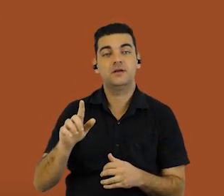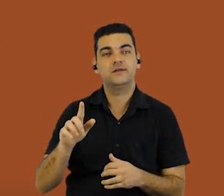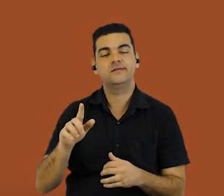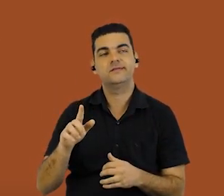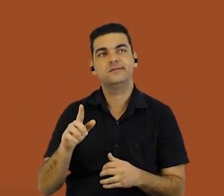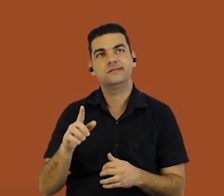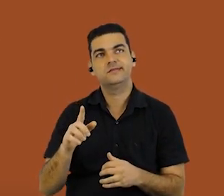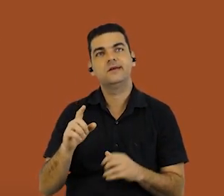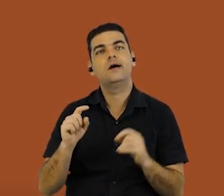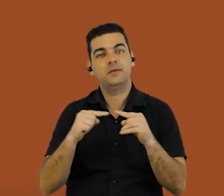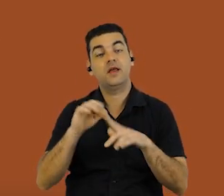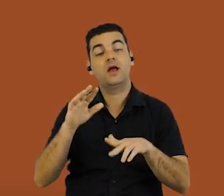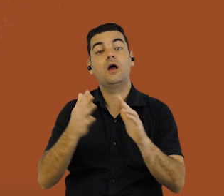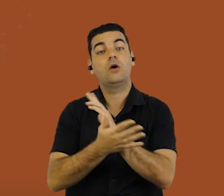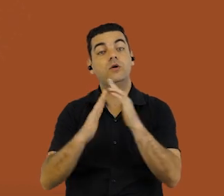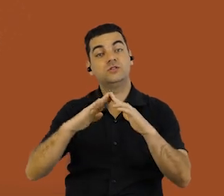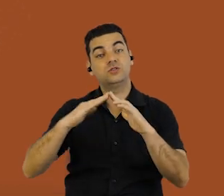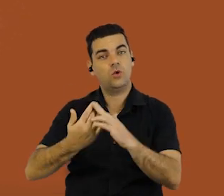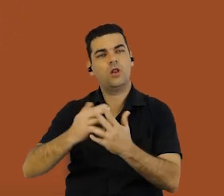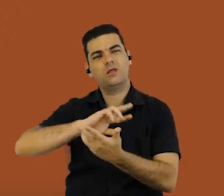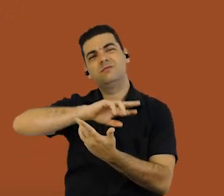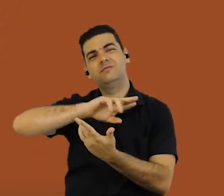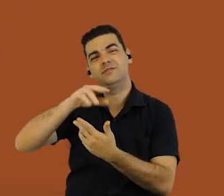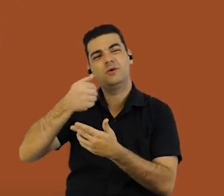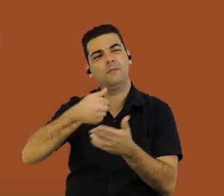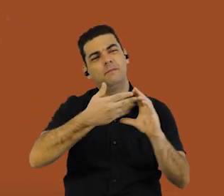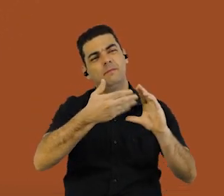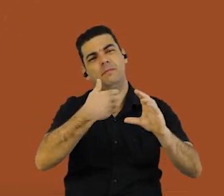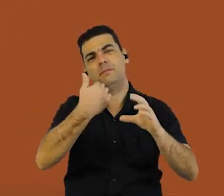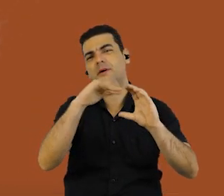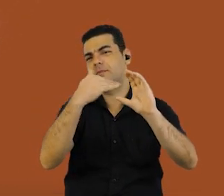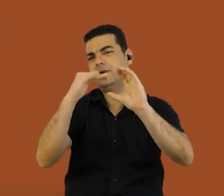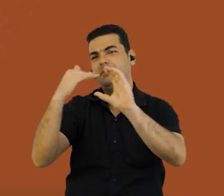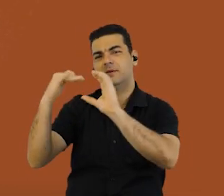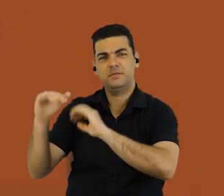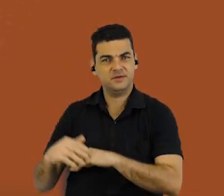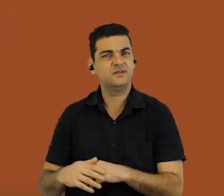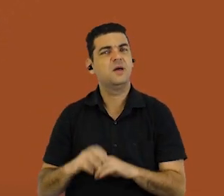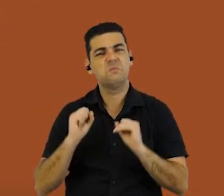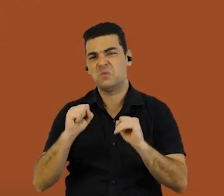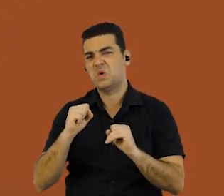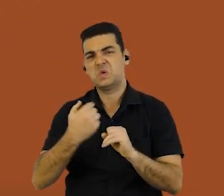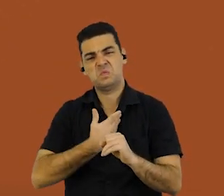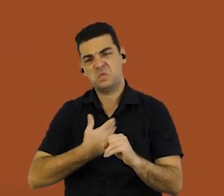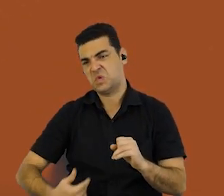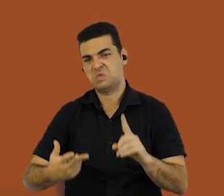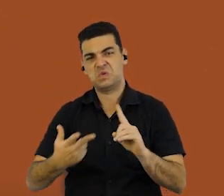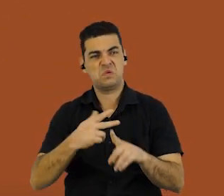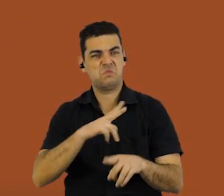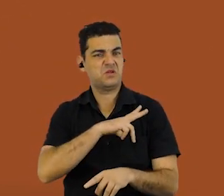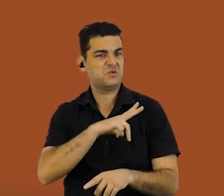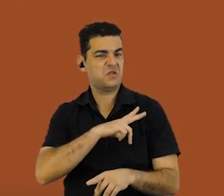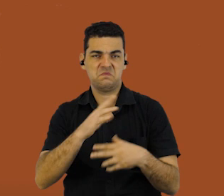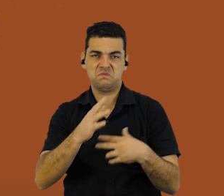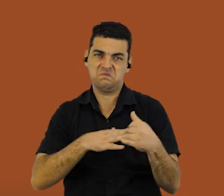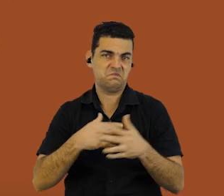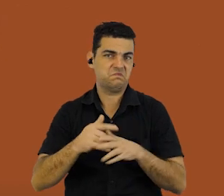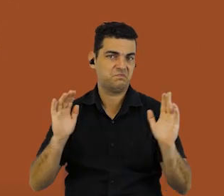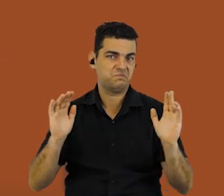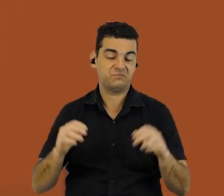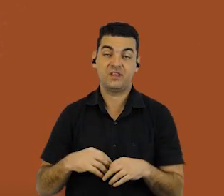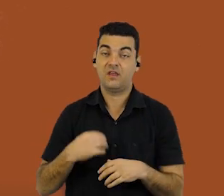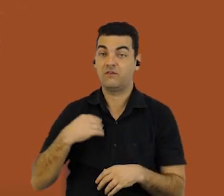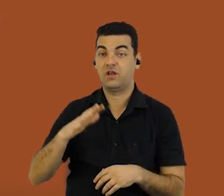faz, aplica em escolas. Então, nós vamos nas escolas públicas, preferencialmente nas escolas públicas